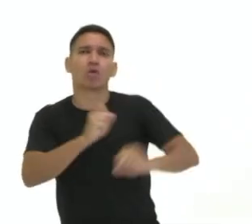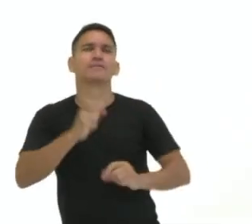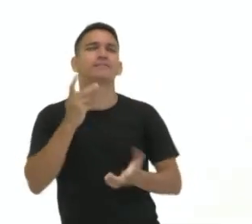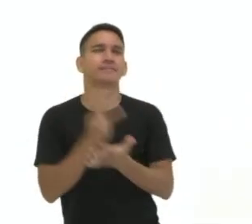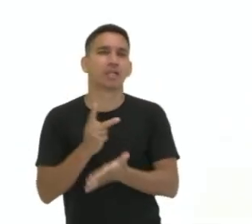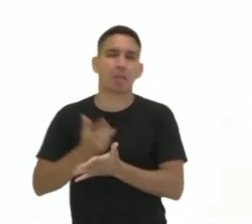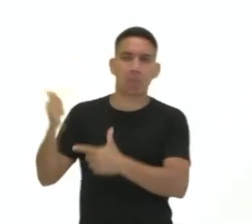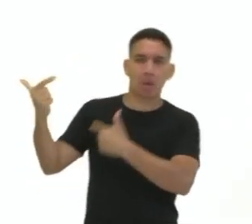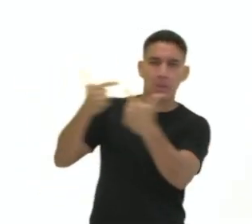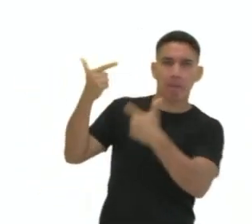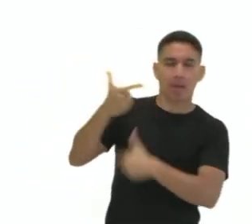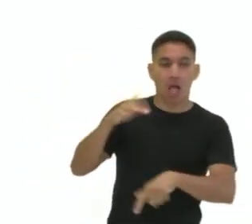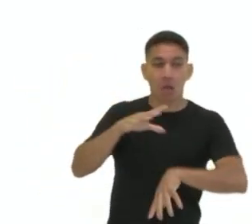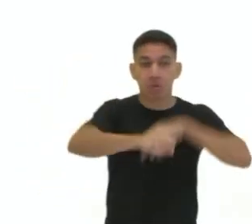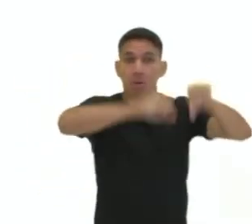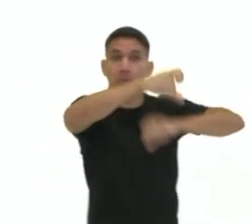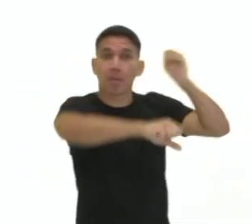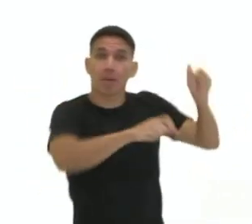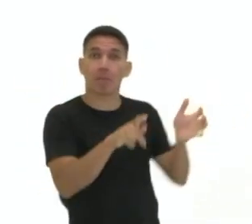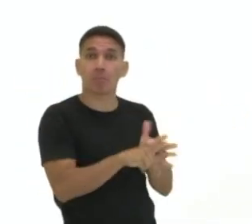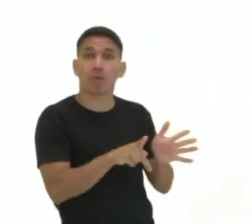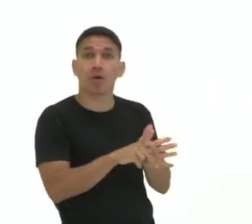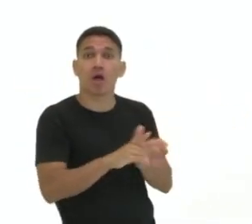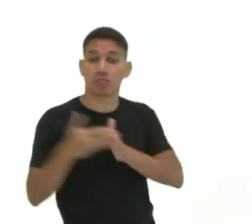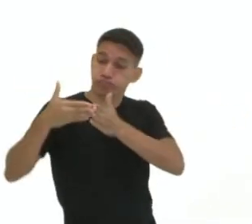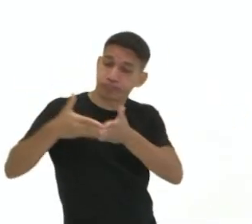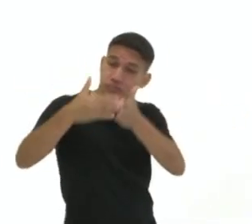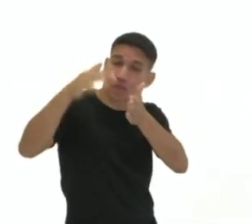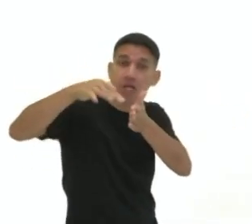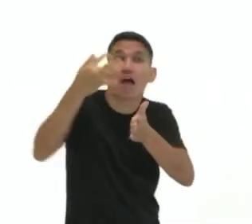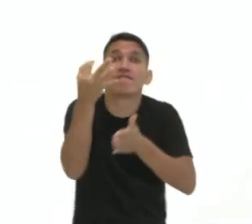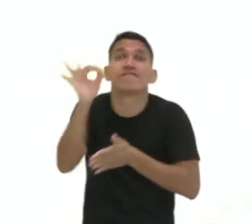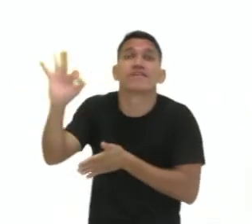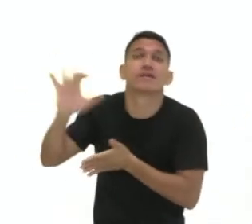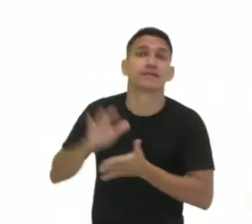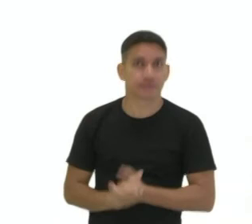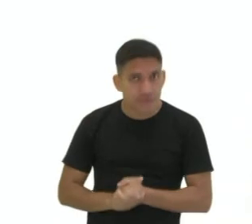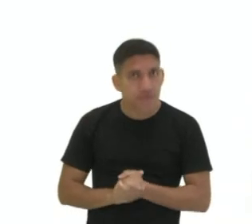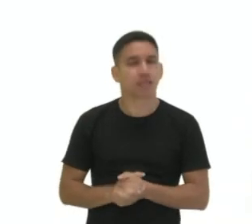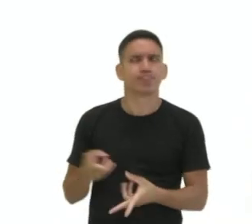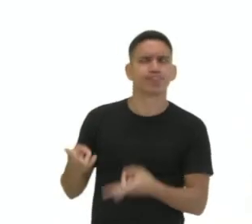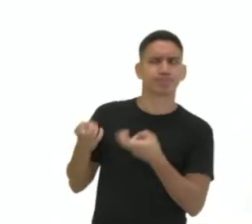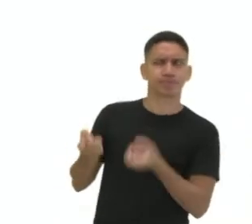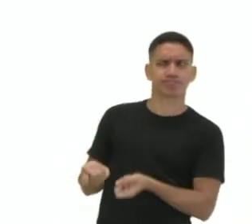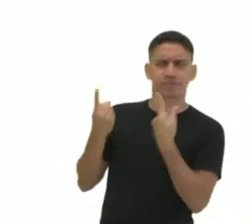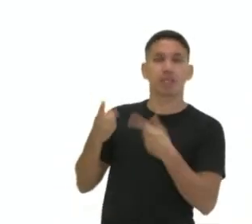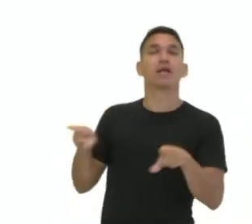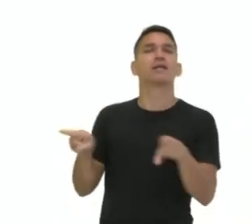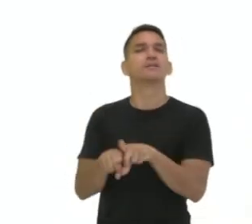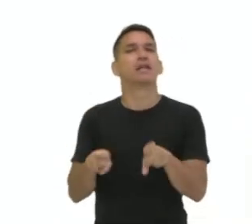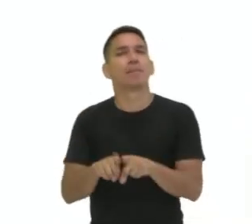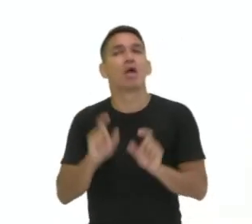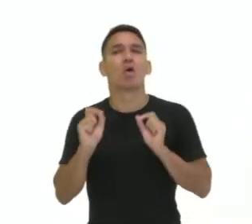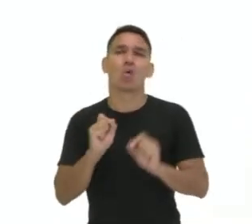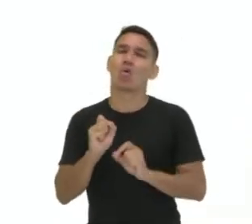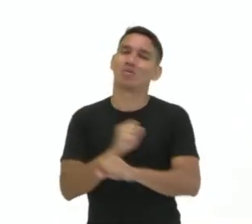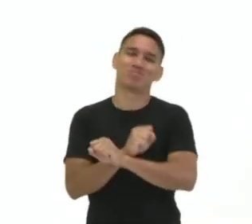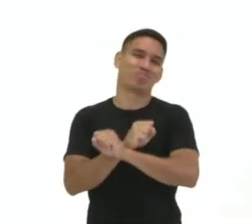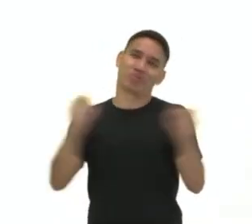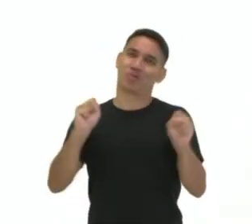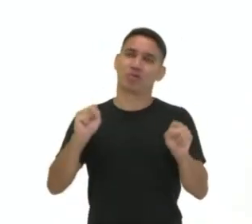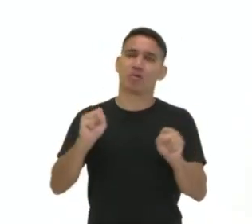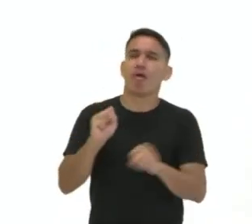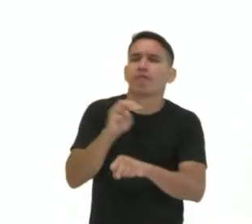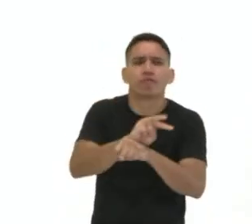ameaças de exploração do território pelas expedições francesas, bem como a impossibilidade de vigiar o